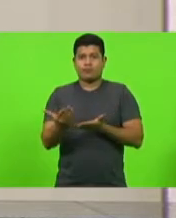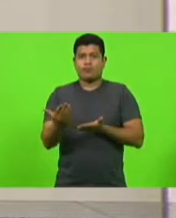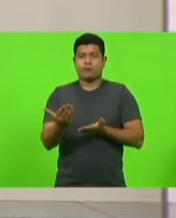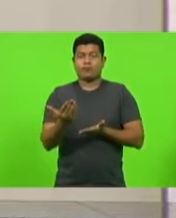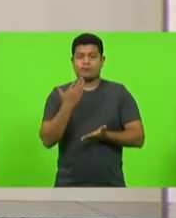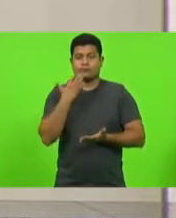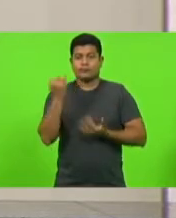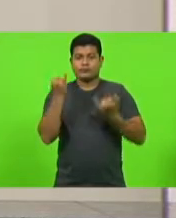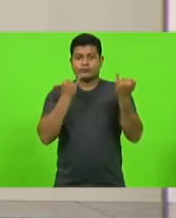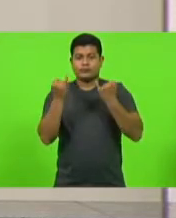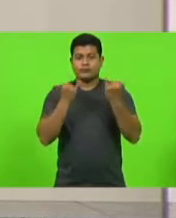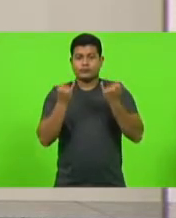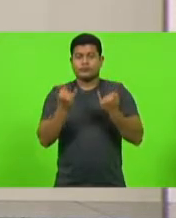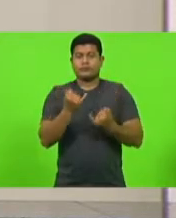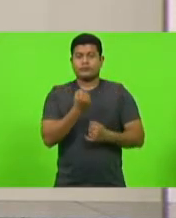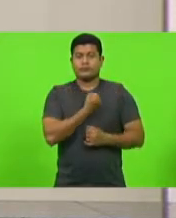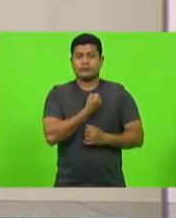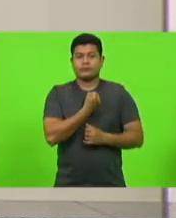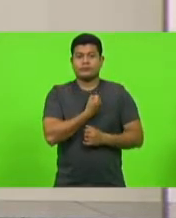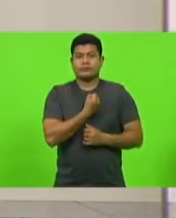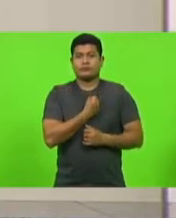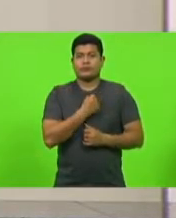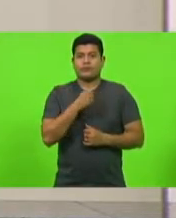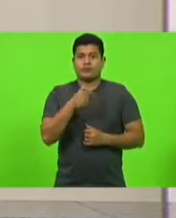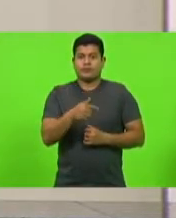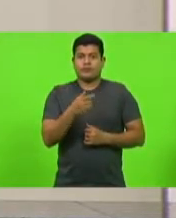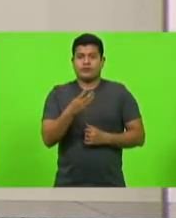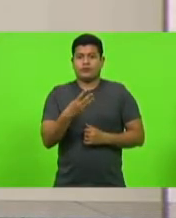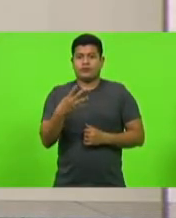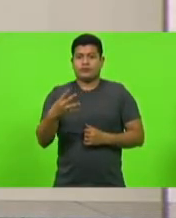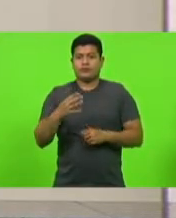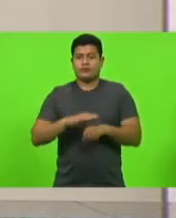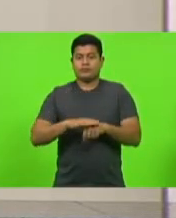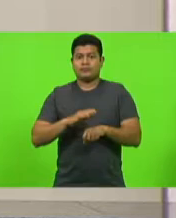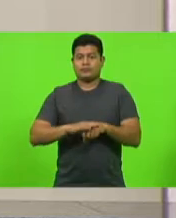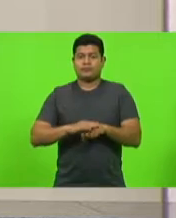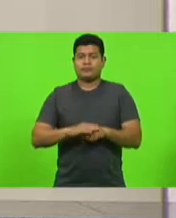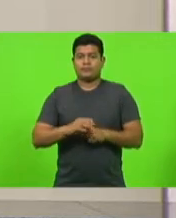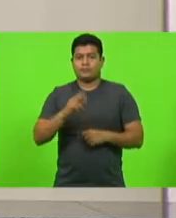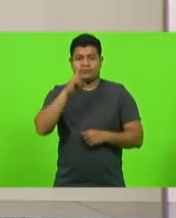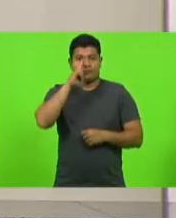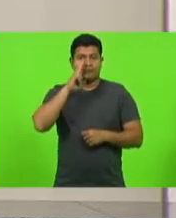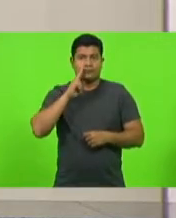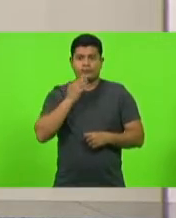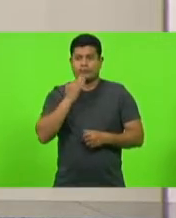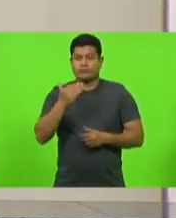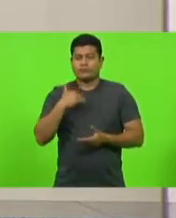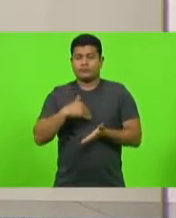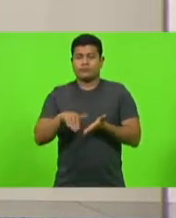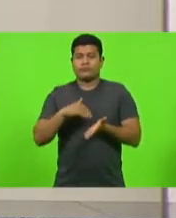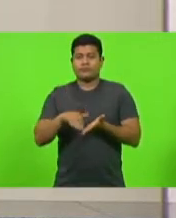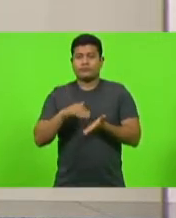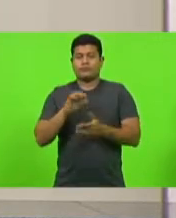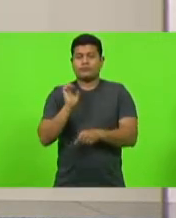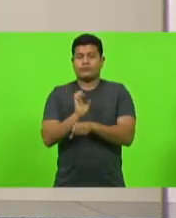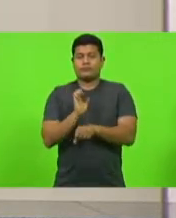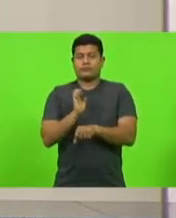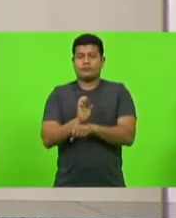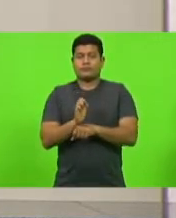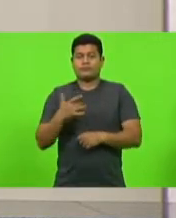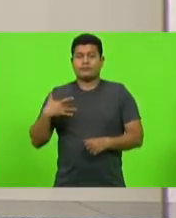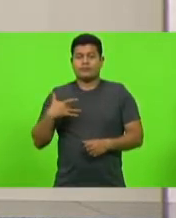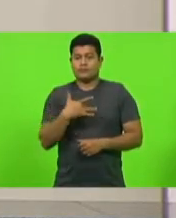Pedidos de informação. Pedido de informação 734, autor deputado Ivan Nats, solicitando ao secretário estadual da